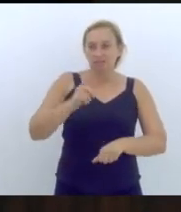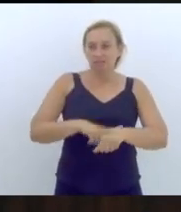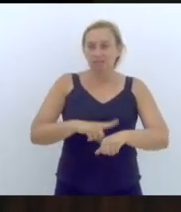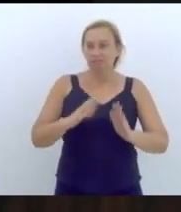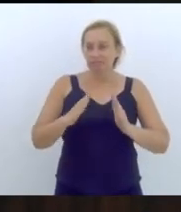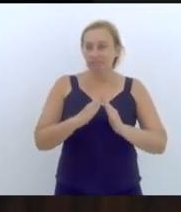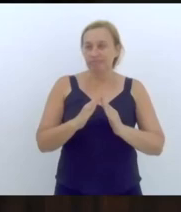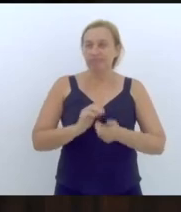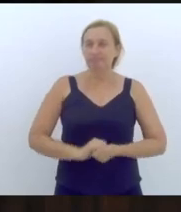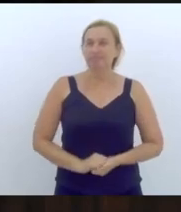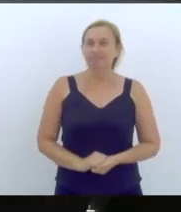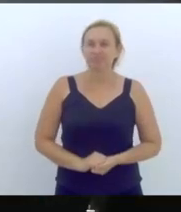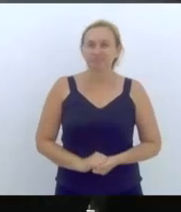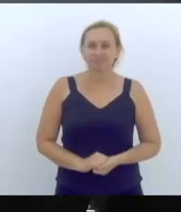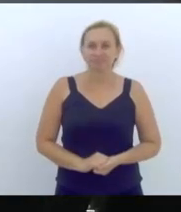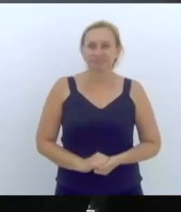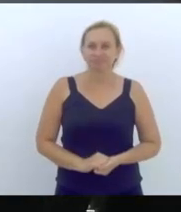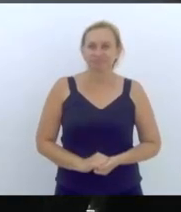minutos regimentais.